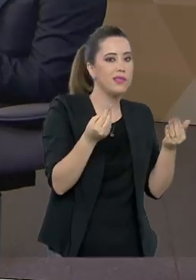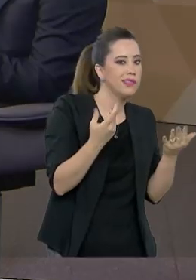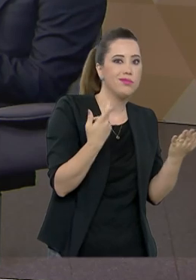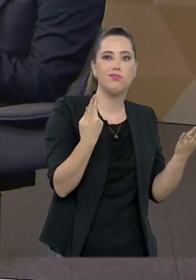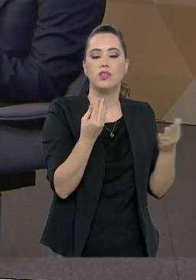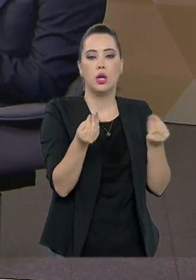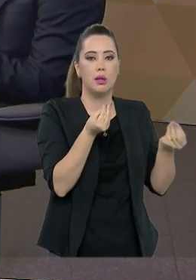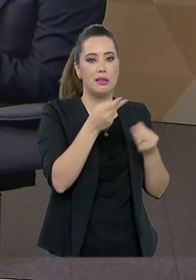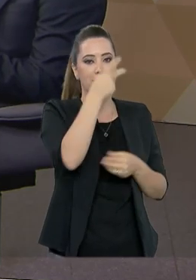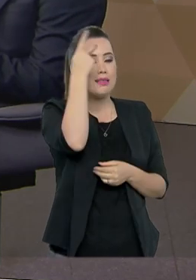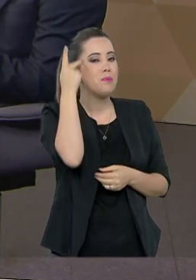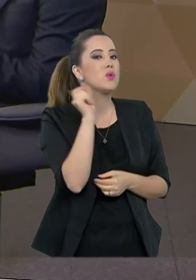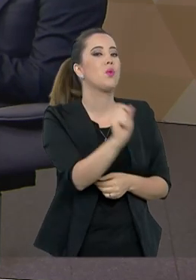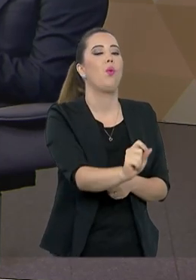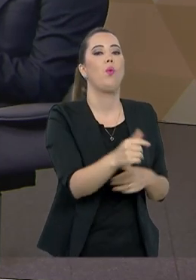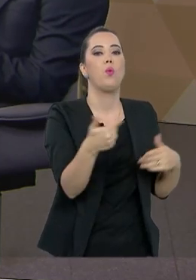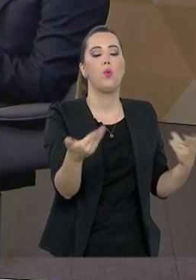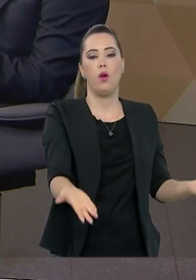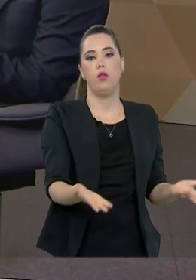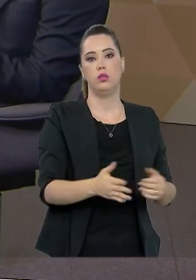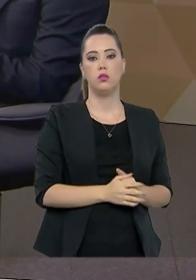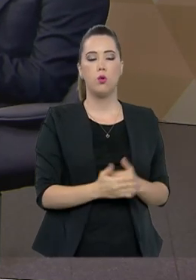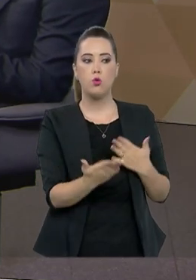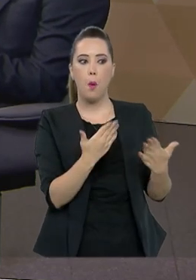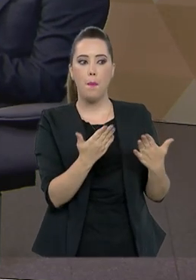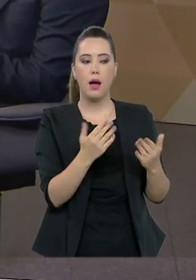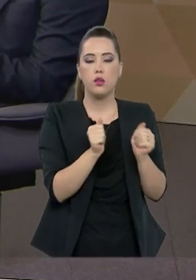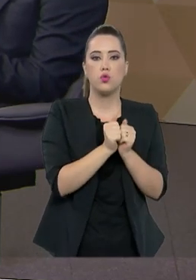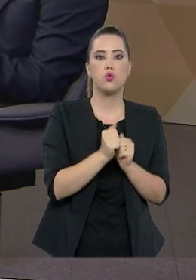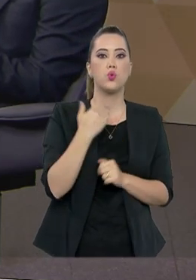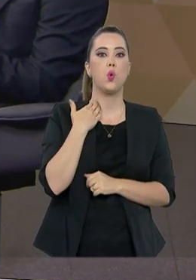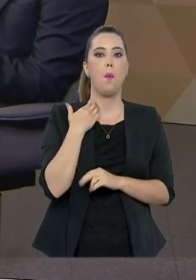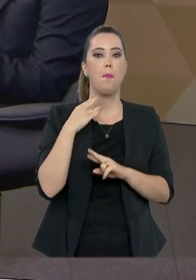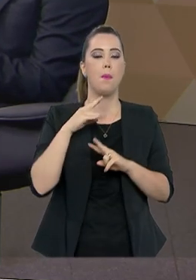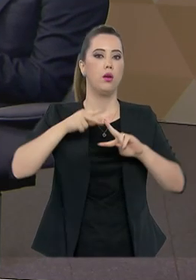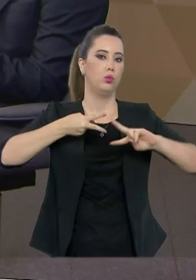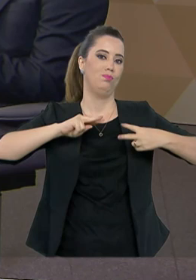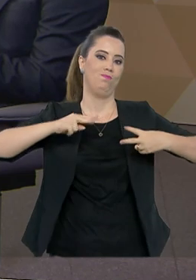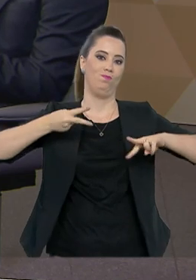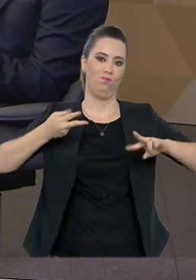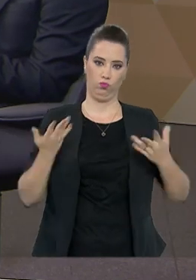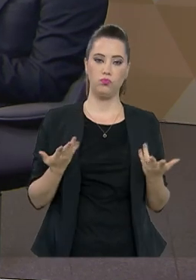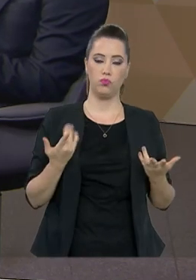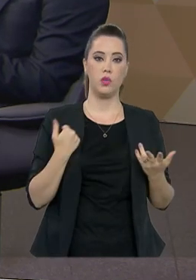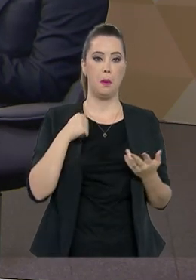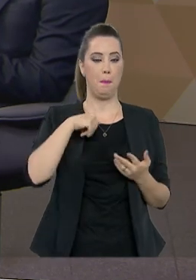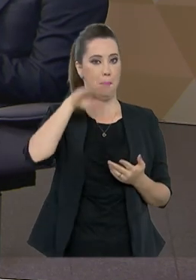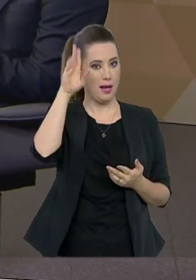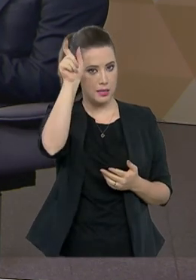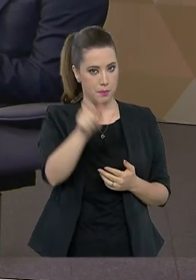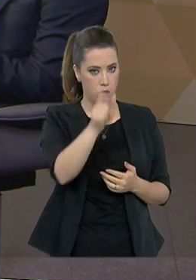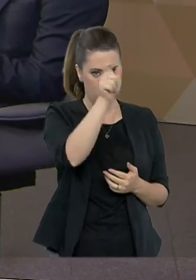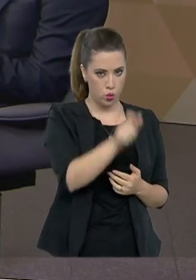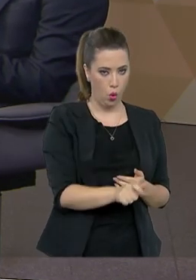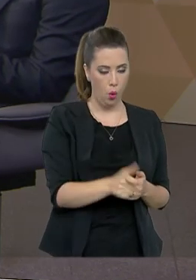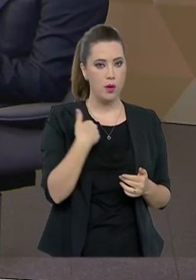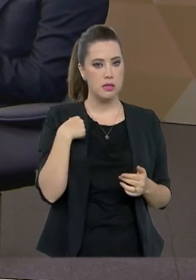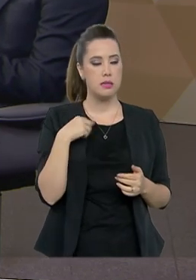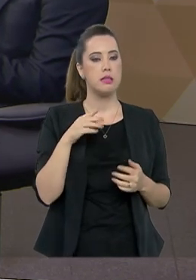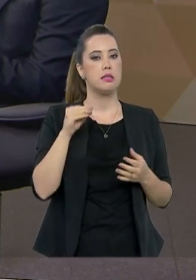ser feita a comparação com o banco de dados. E quanto mais pessoas tiverem cadastradas, principalmente pessoas que tiveram algum problema com a